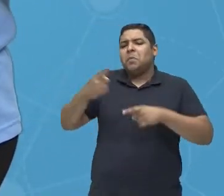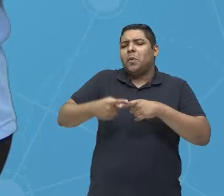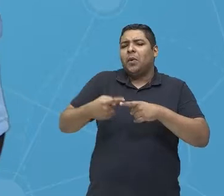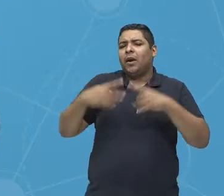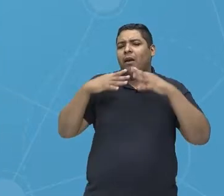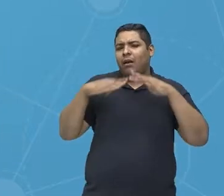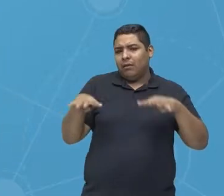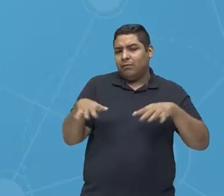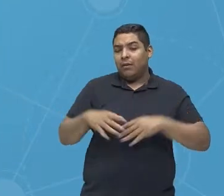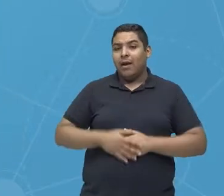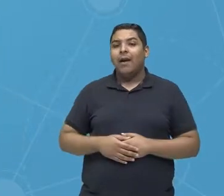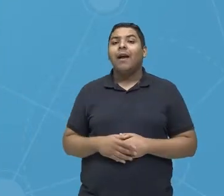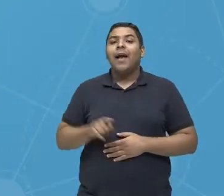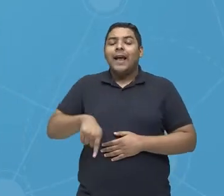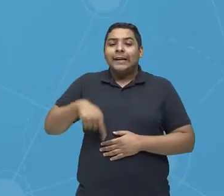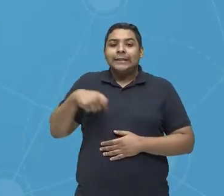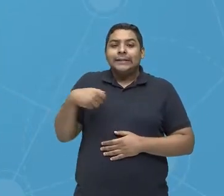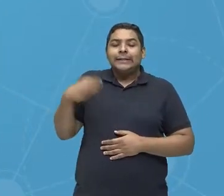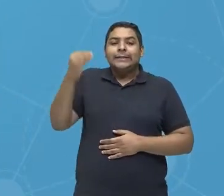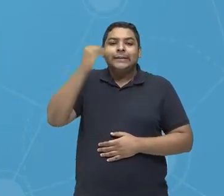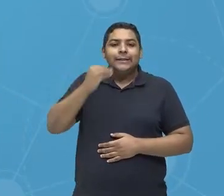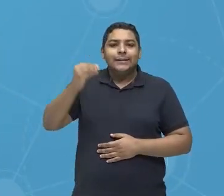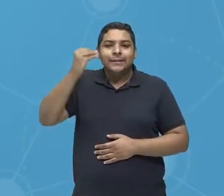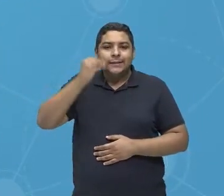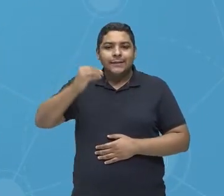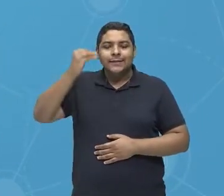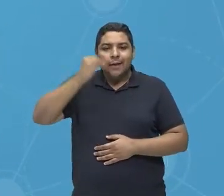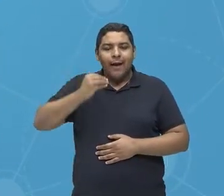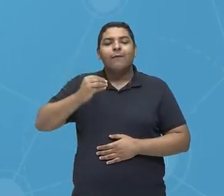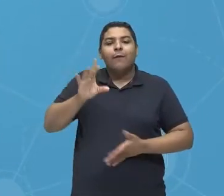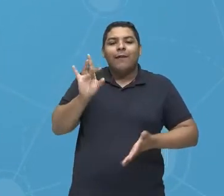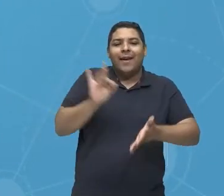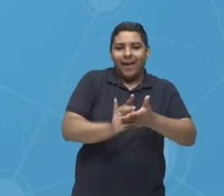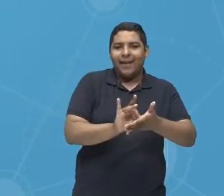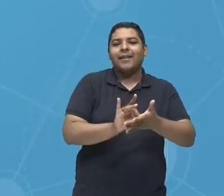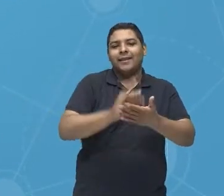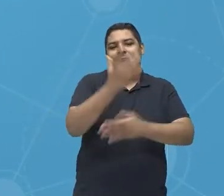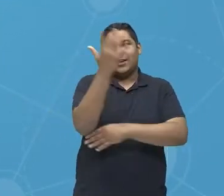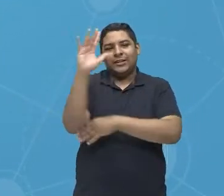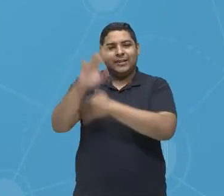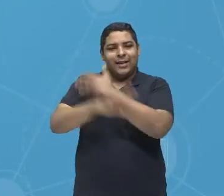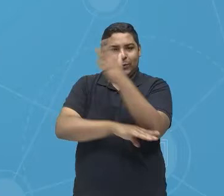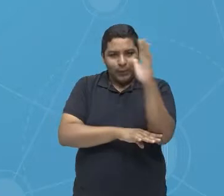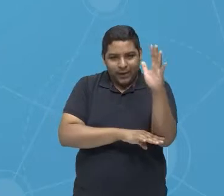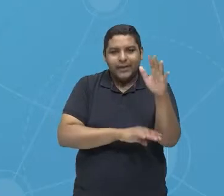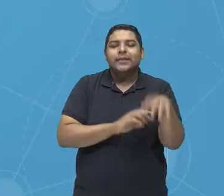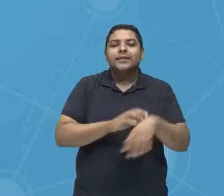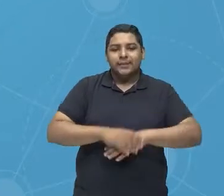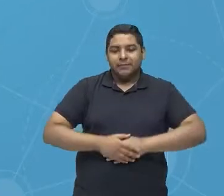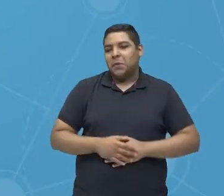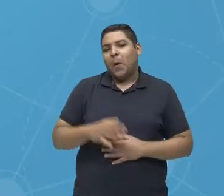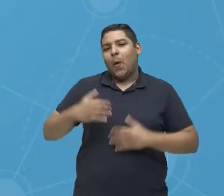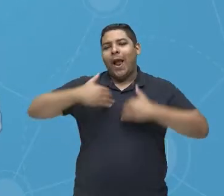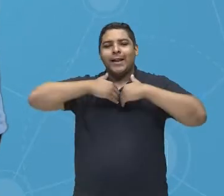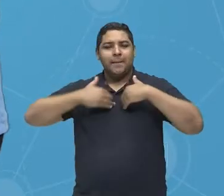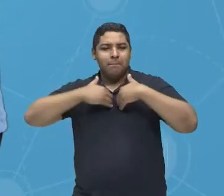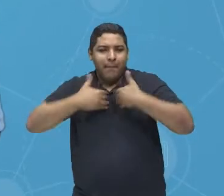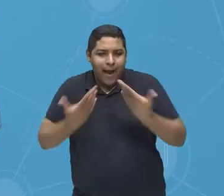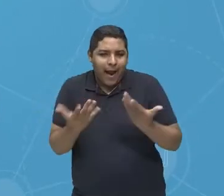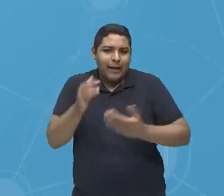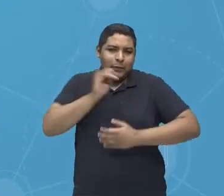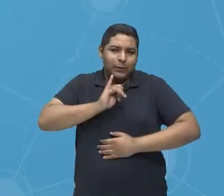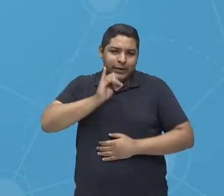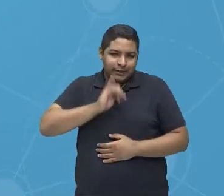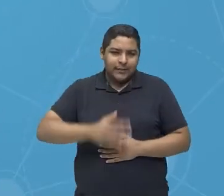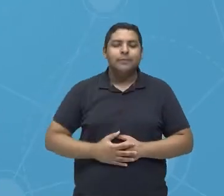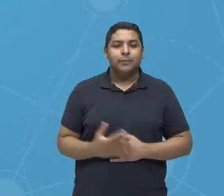Porque elas tentavam chegar o mais próximo possível da realidade, como a questão dos animais, que eram pintados